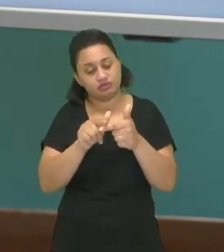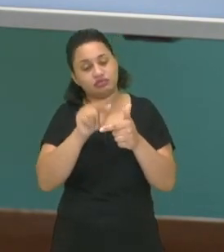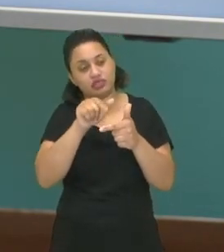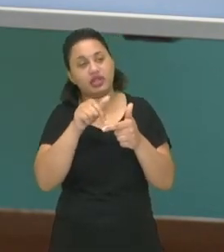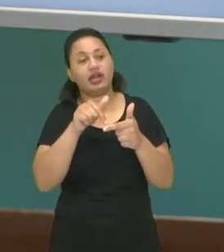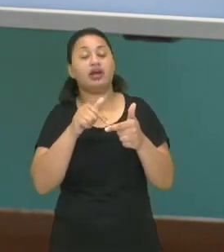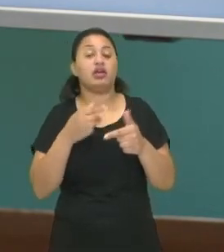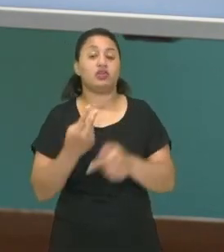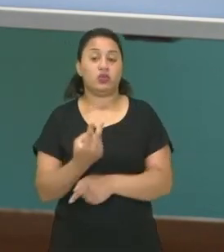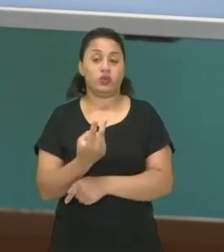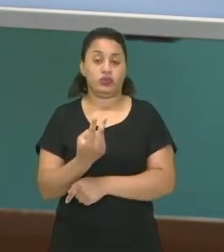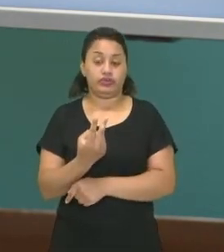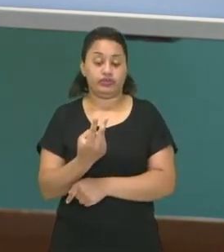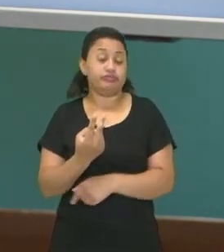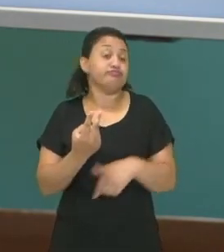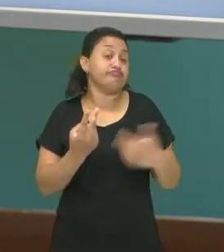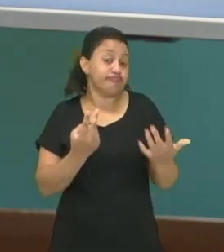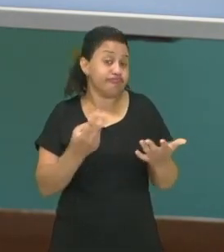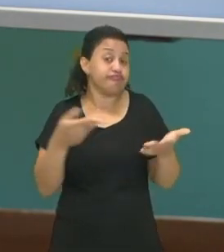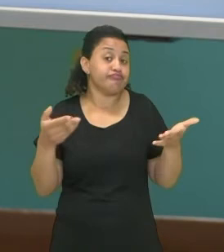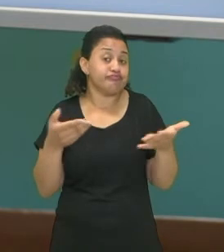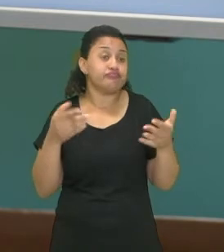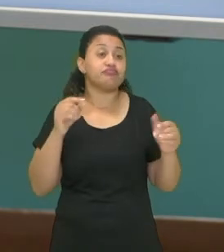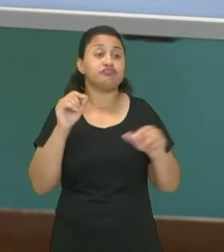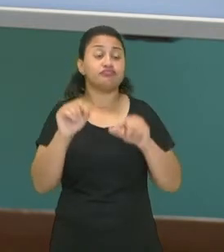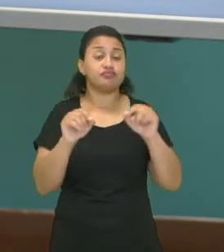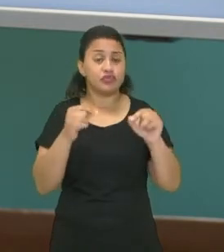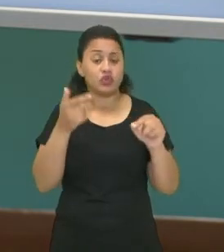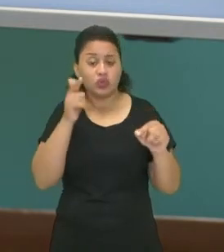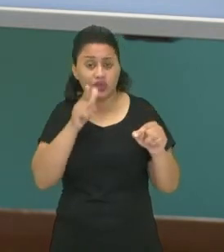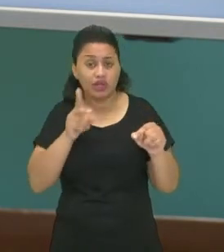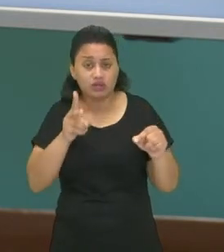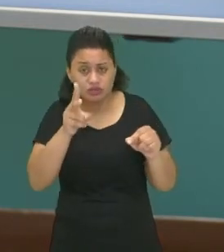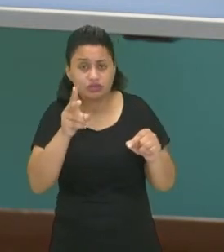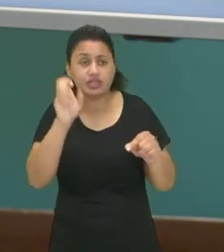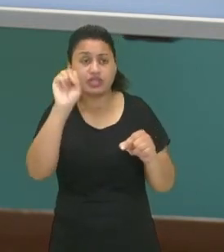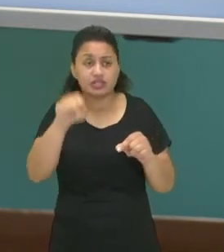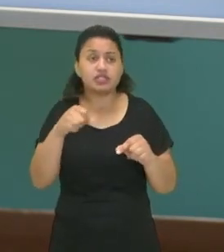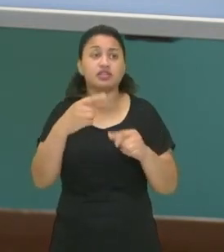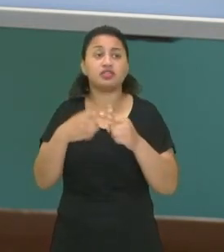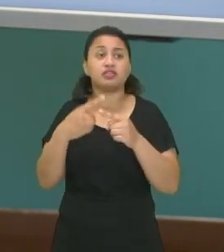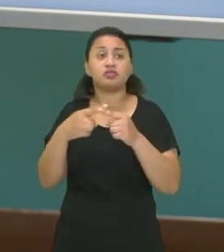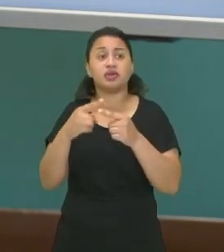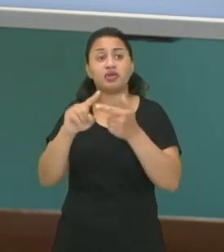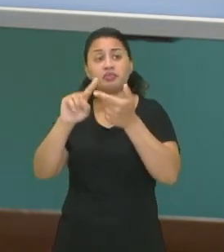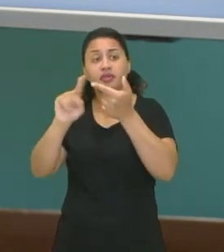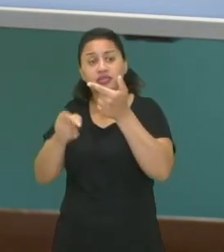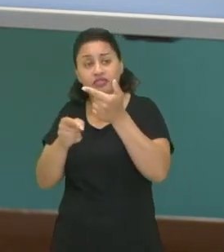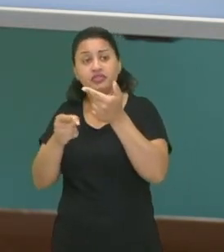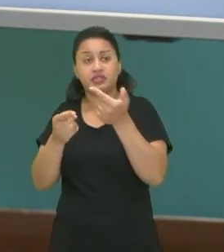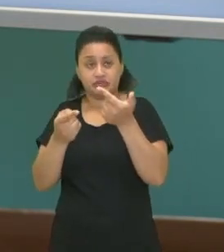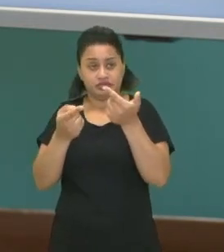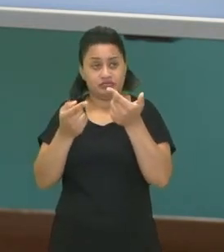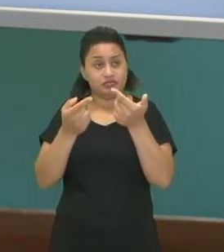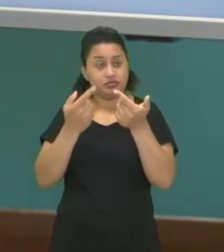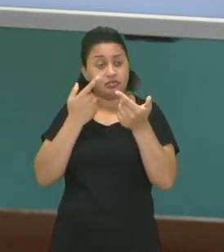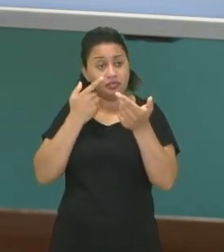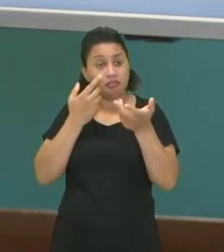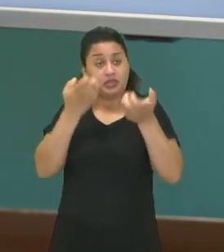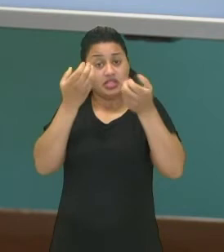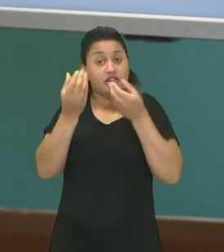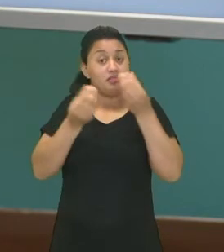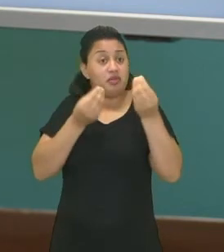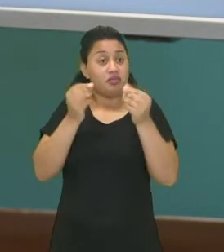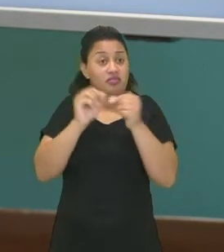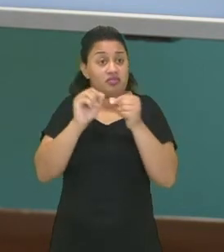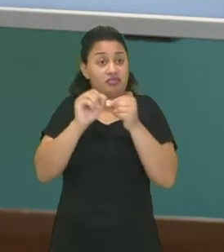menos 3 deixa o resto 2, tá? Mas será que a gente consegue continuar? Sim, né? A gente consegue continuar essa divisão. E olha só como que a